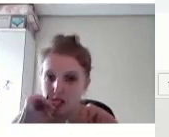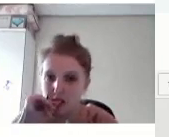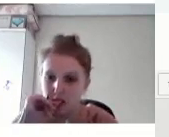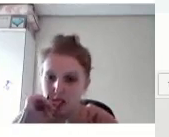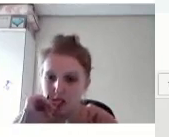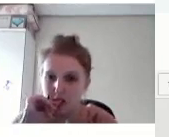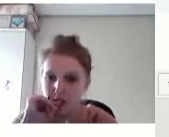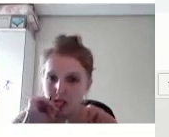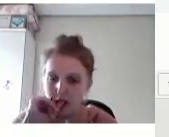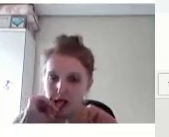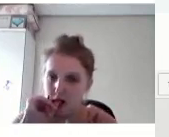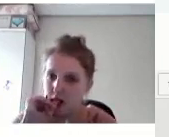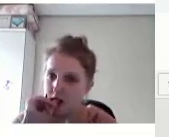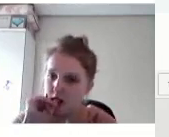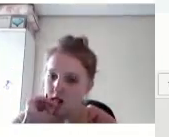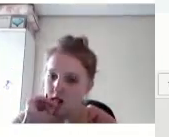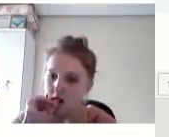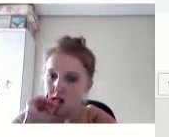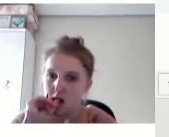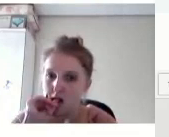conservativos, em geral,